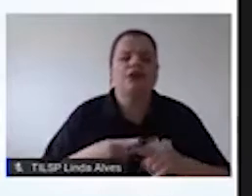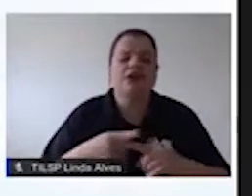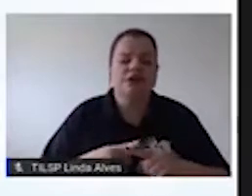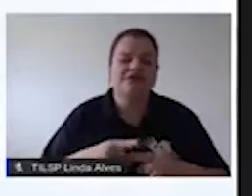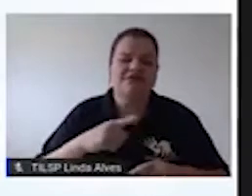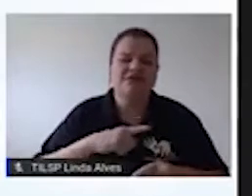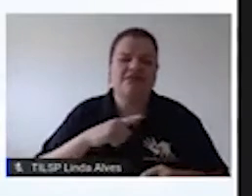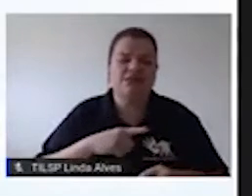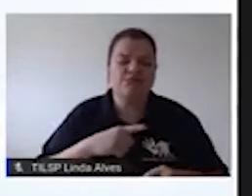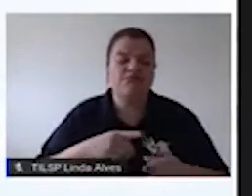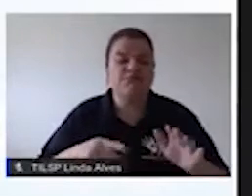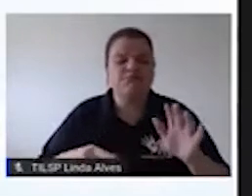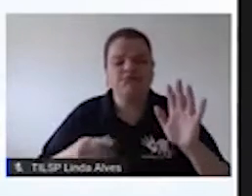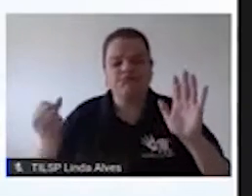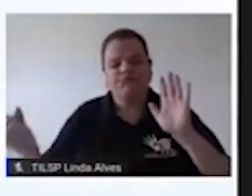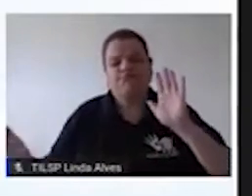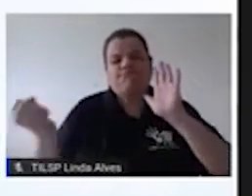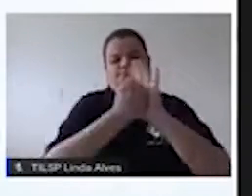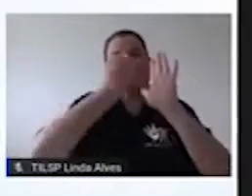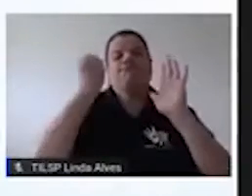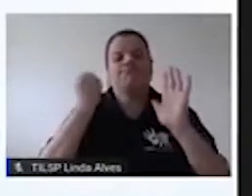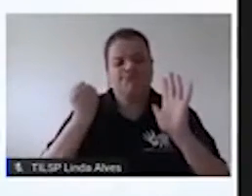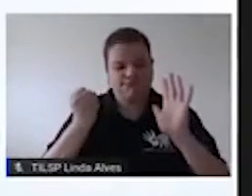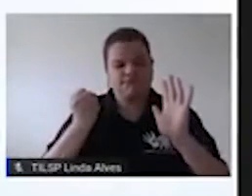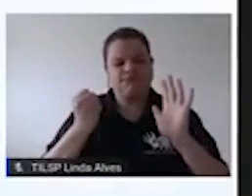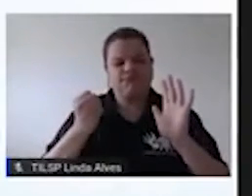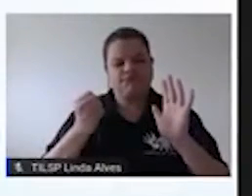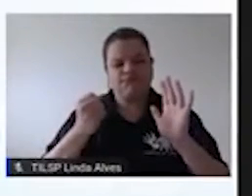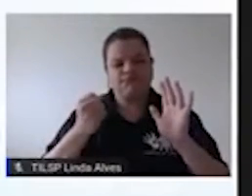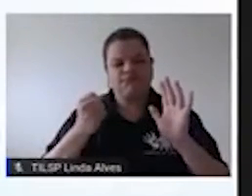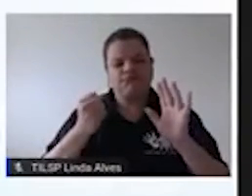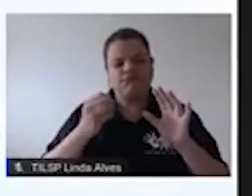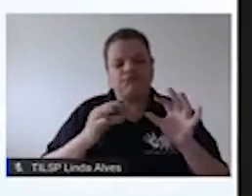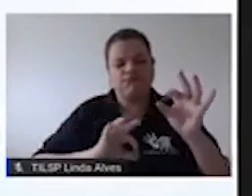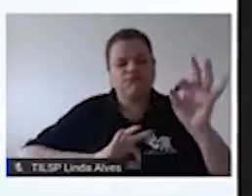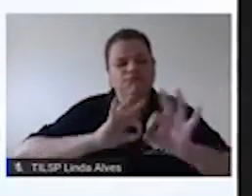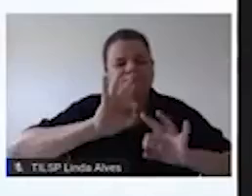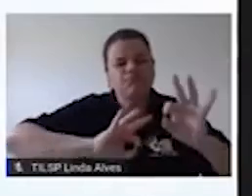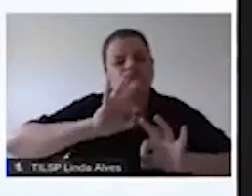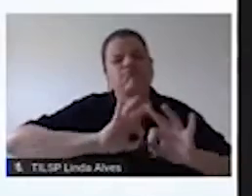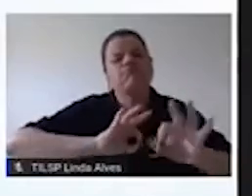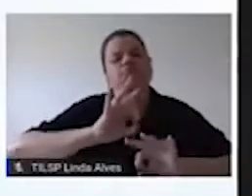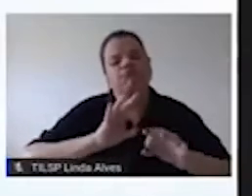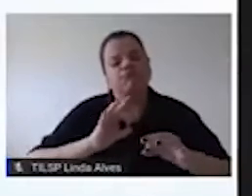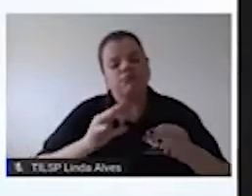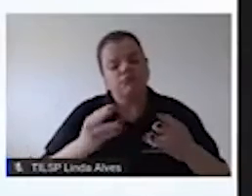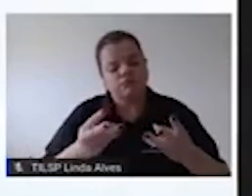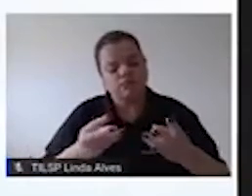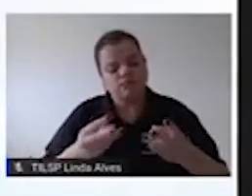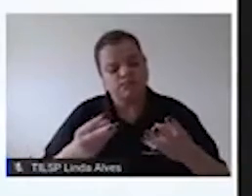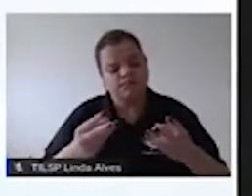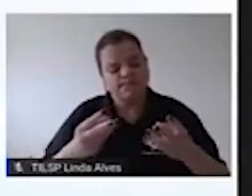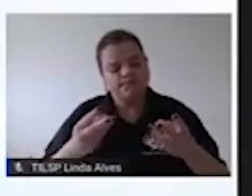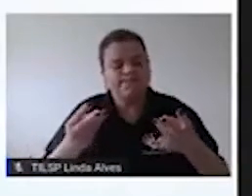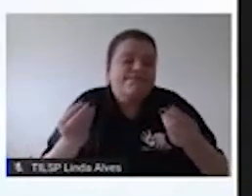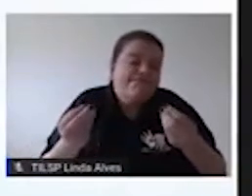um marco do ponto de vista de construir uma ferramenta